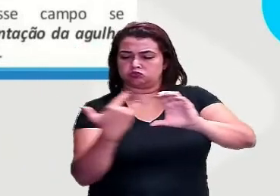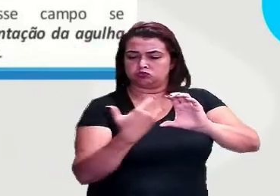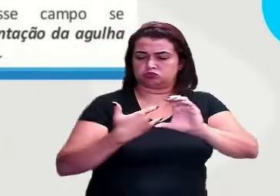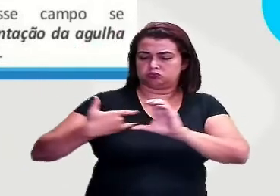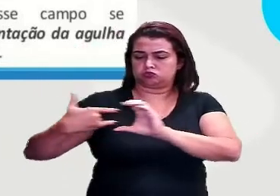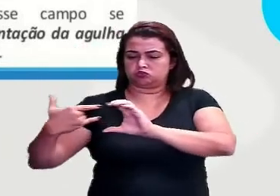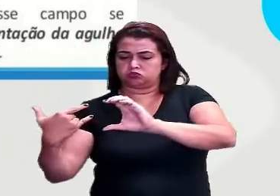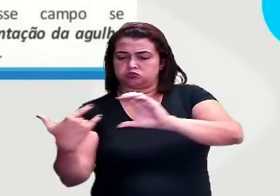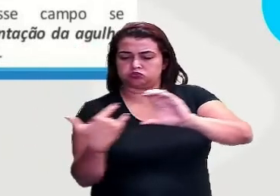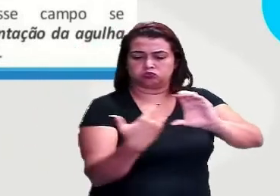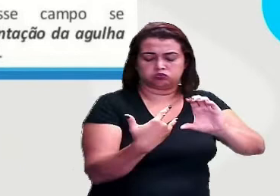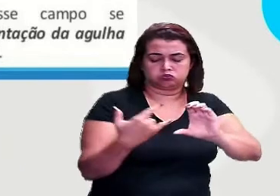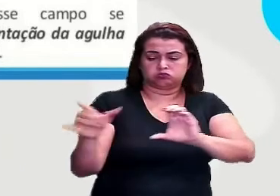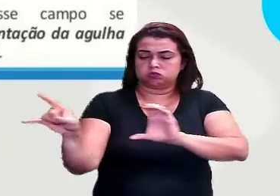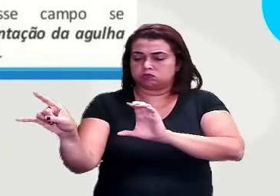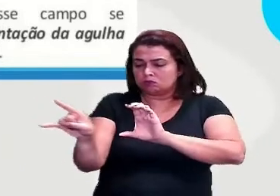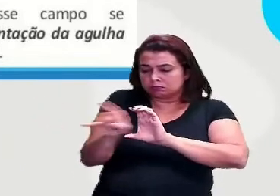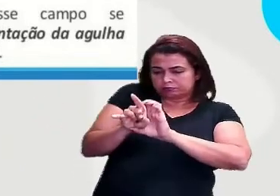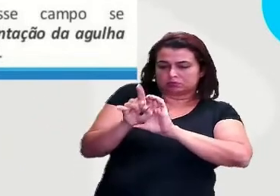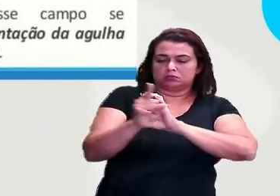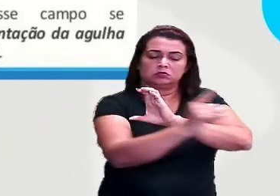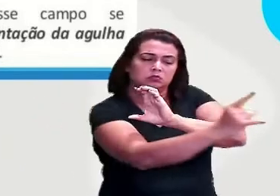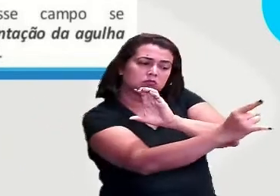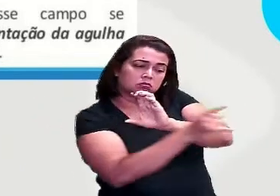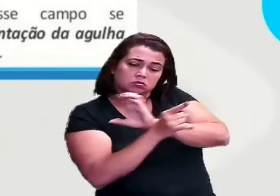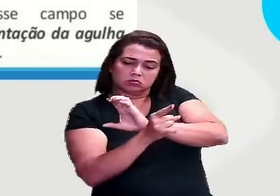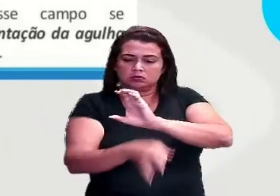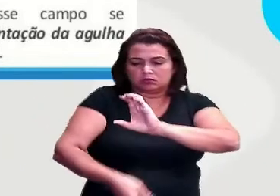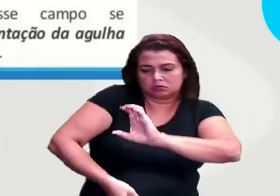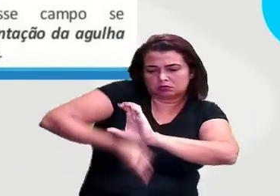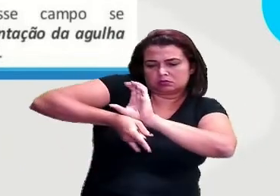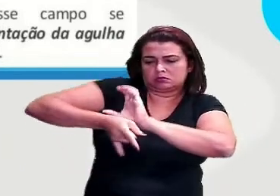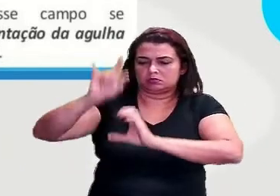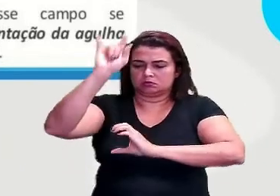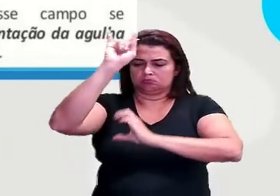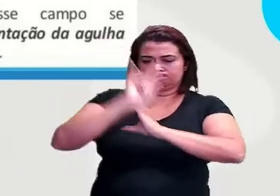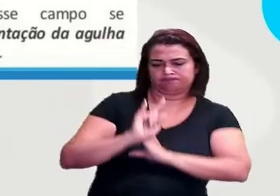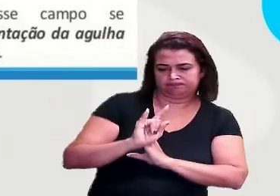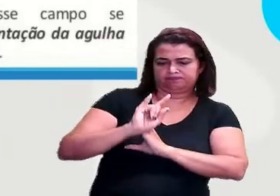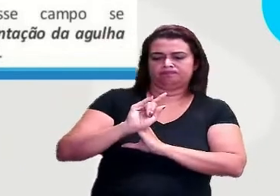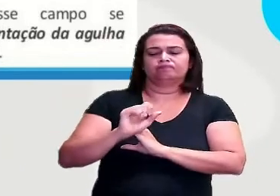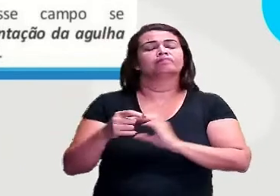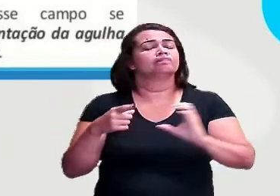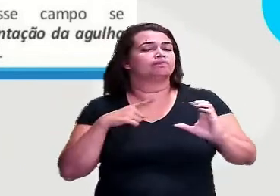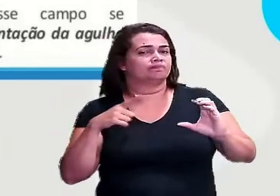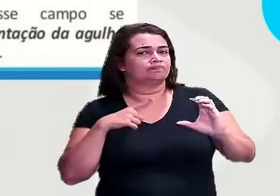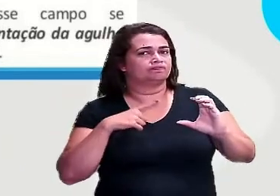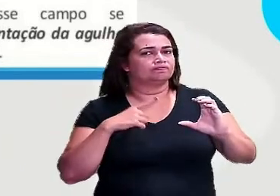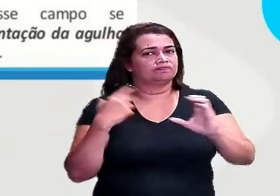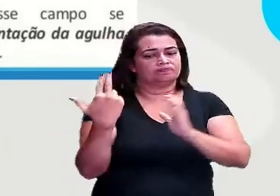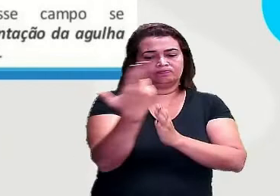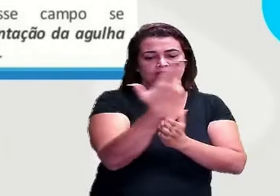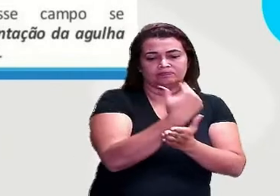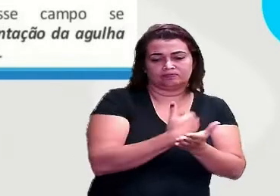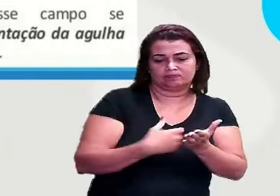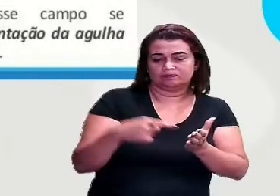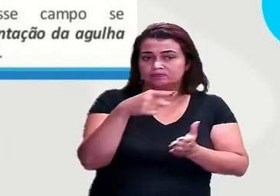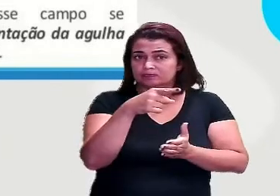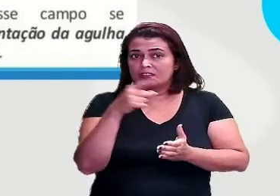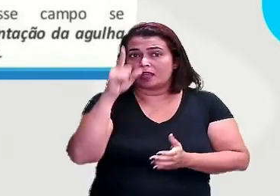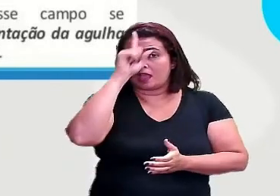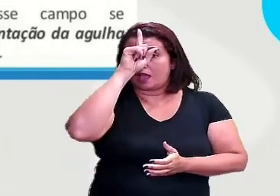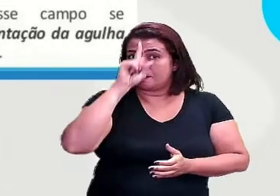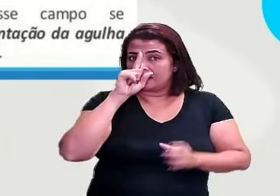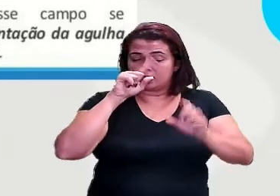da Terra. É esse campo que nós estamos vendo na figura, com esses círculos, né, amarelos. E a existência